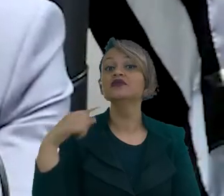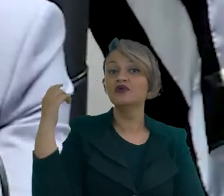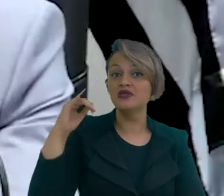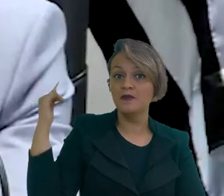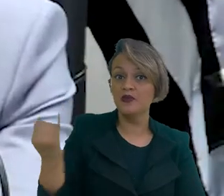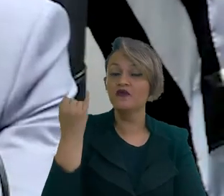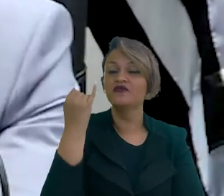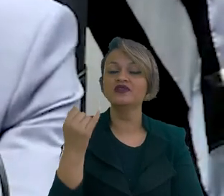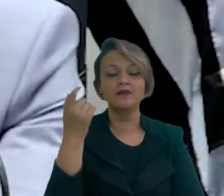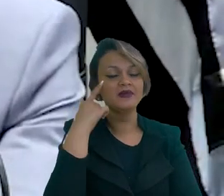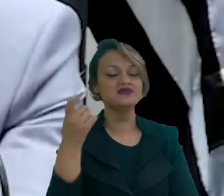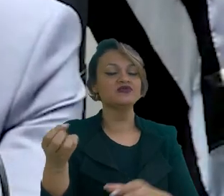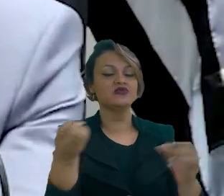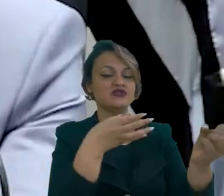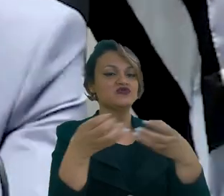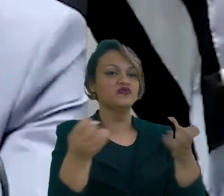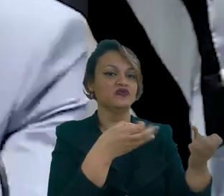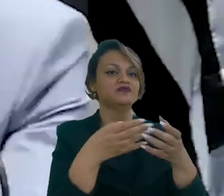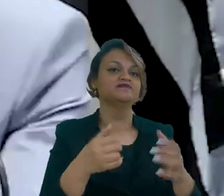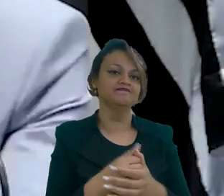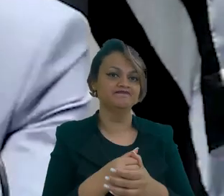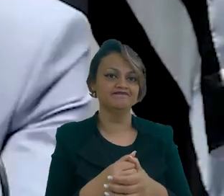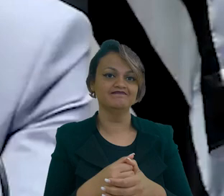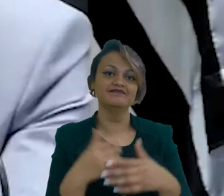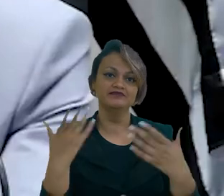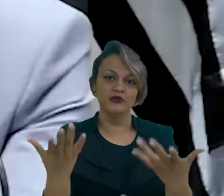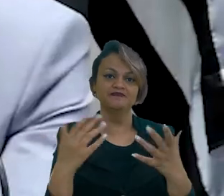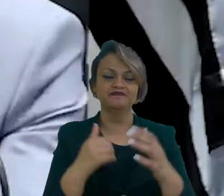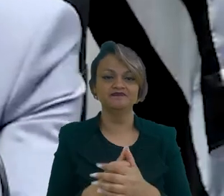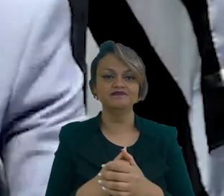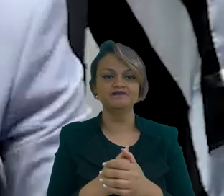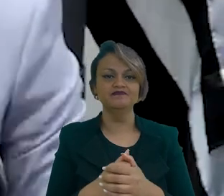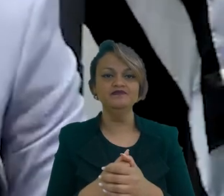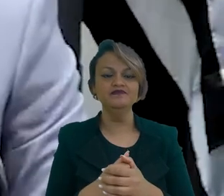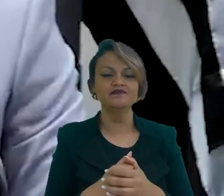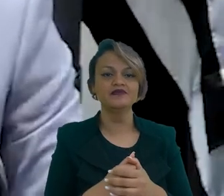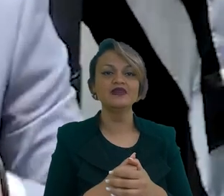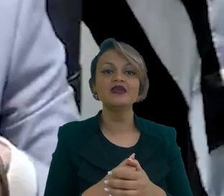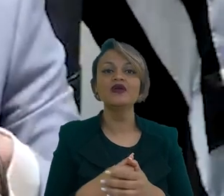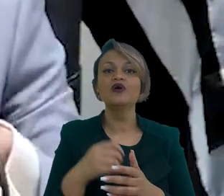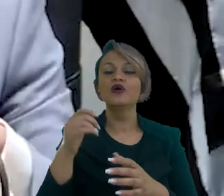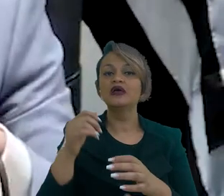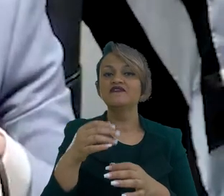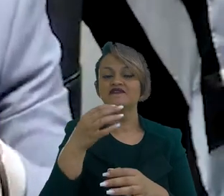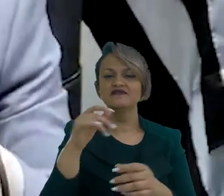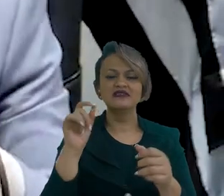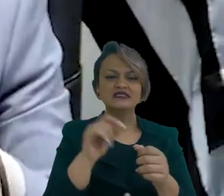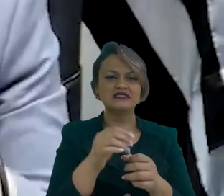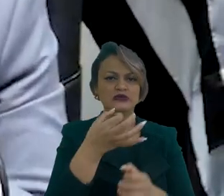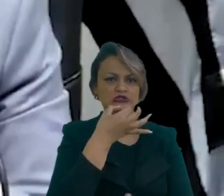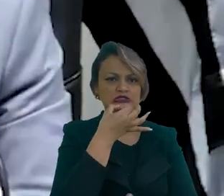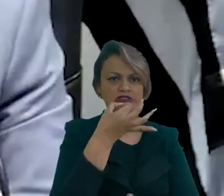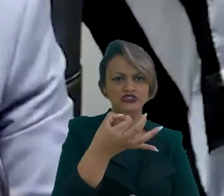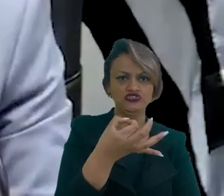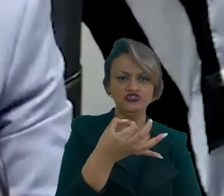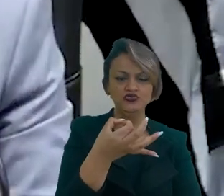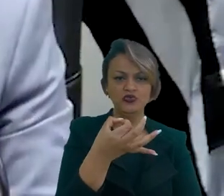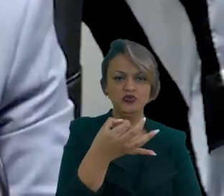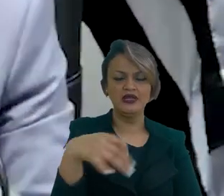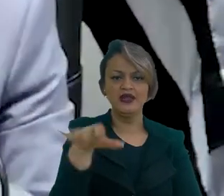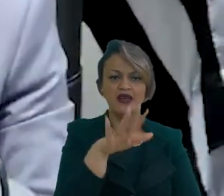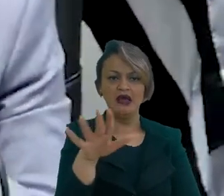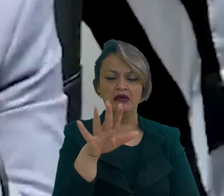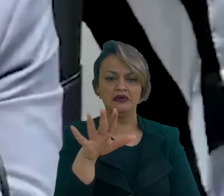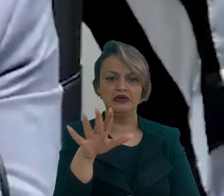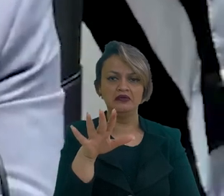aproveitada em nome dessas novas inovações não querendo fazer o julgamento crítico tentando ser